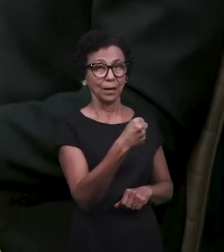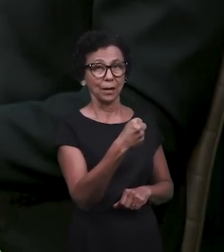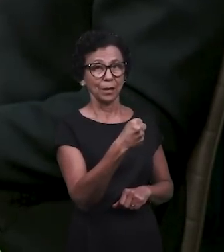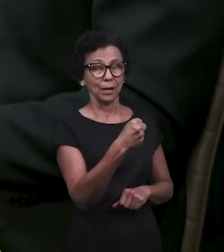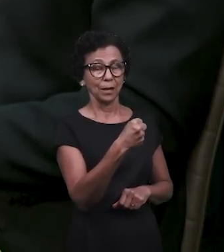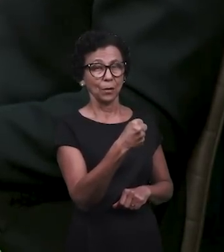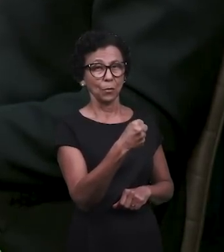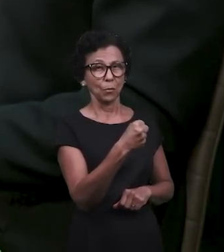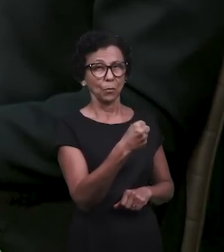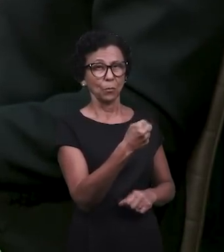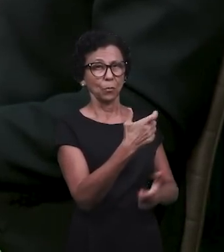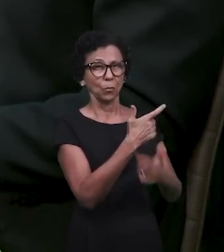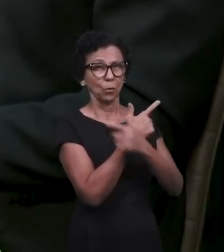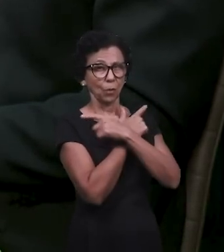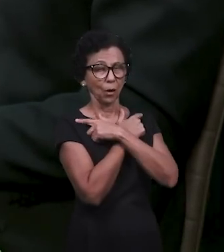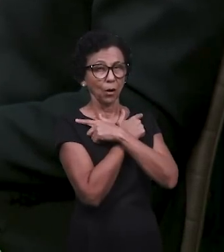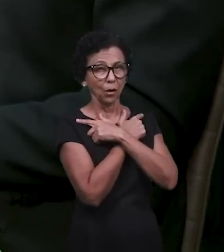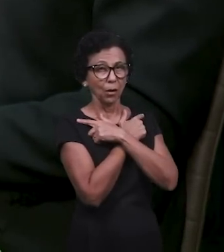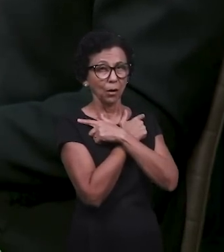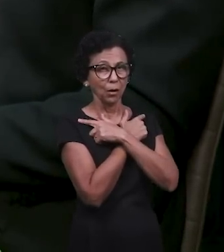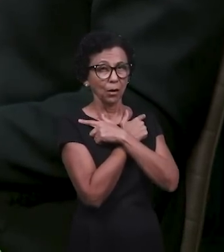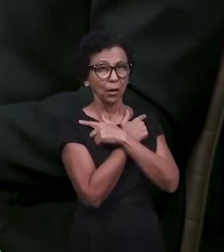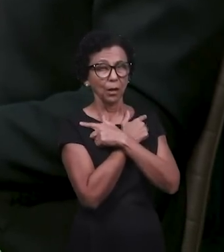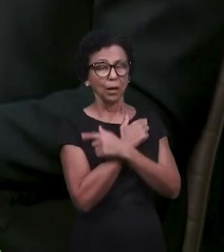ela lutando unida,